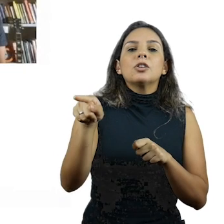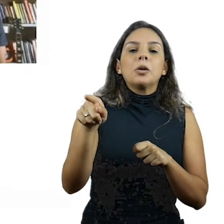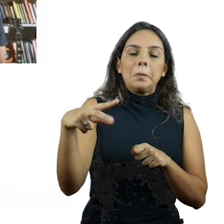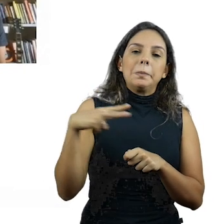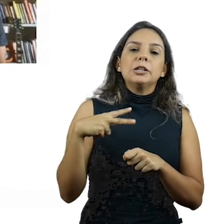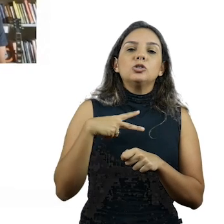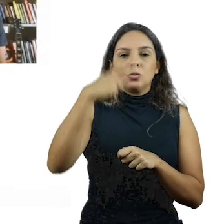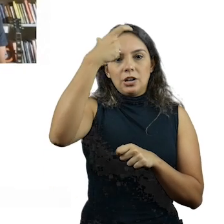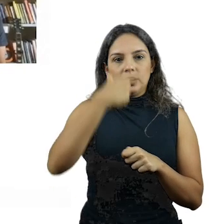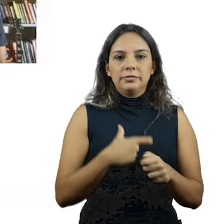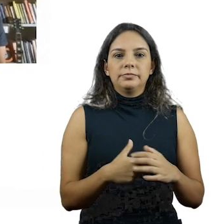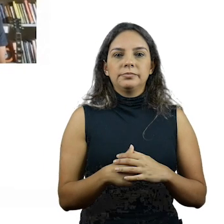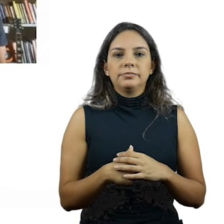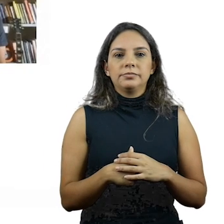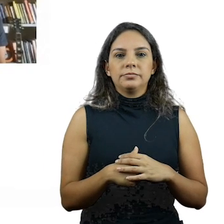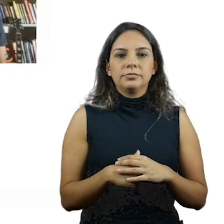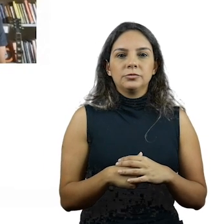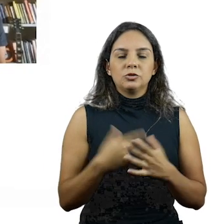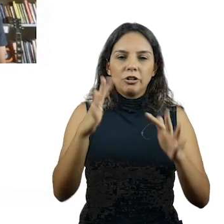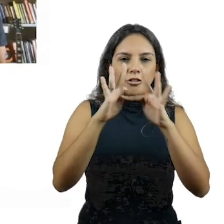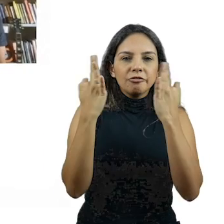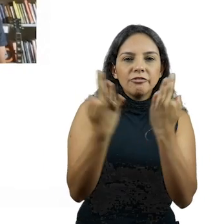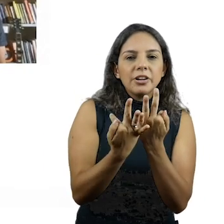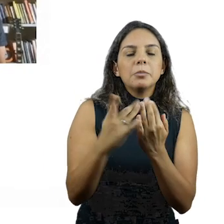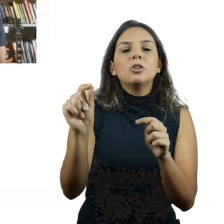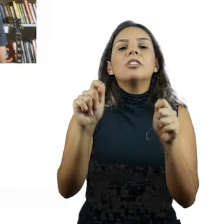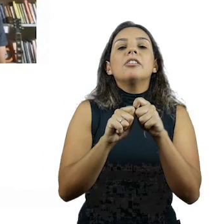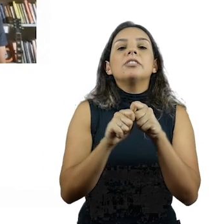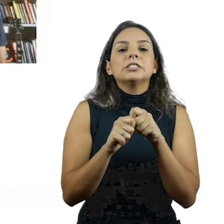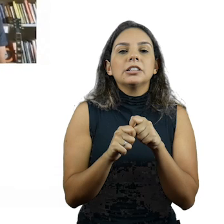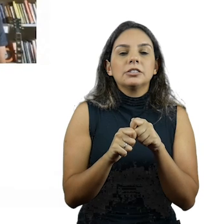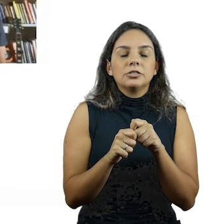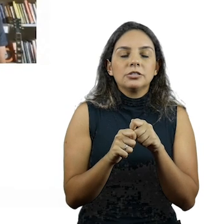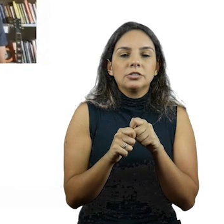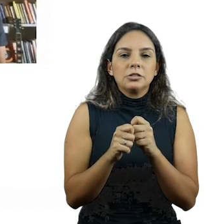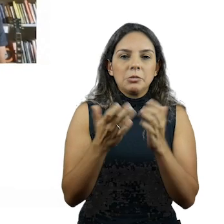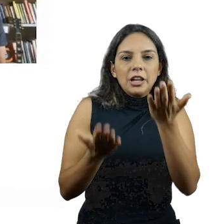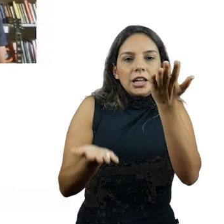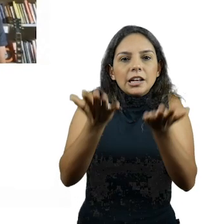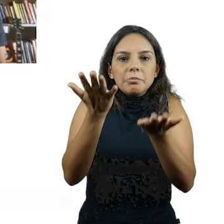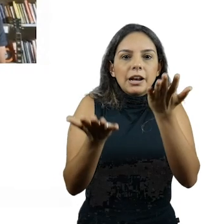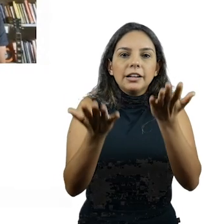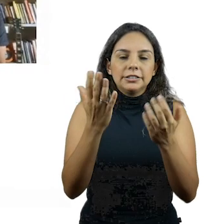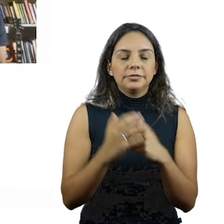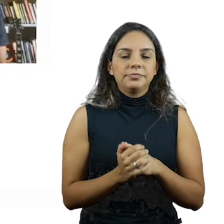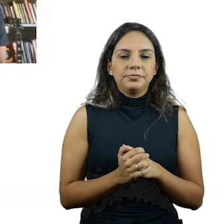vista pessoal, aí sim, da sua família e você, para dar uma equilibrada?